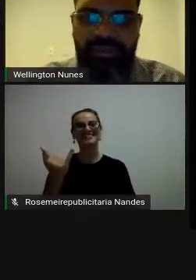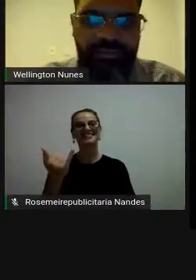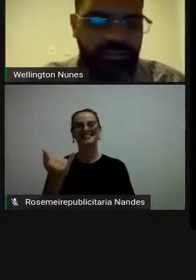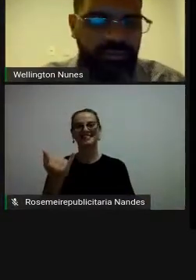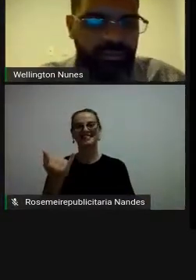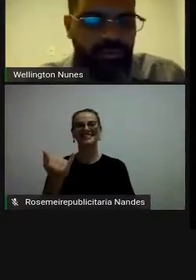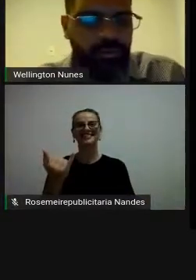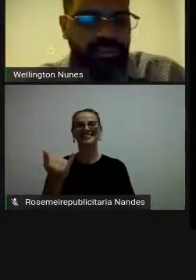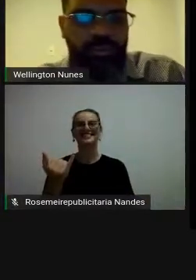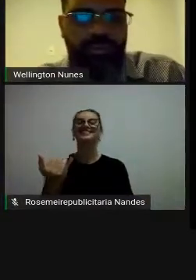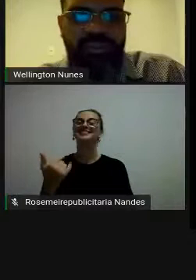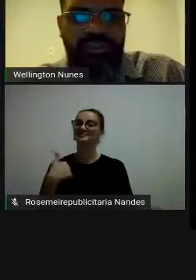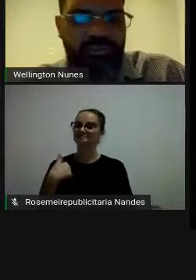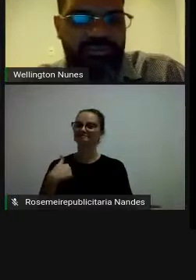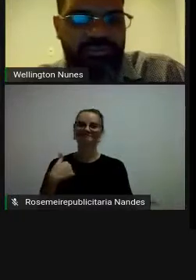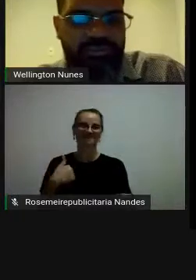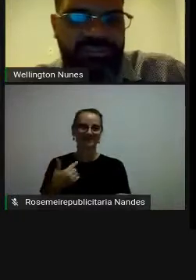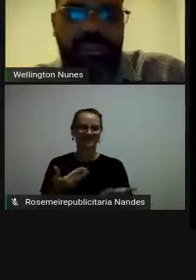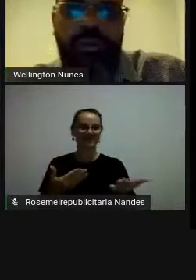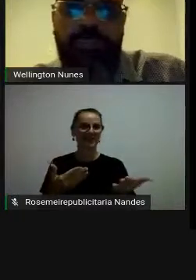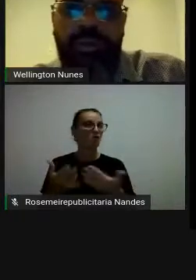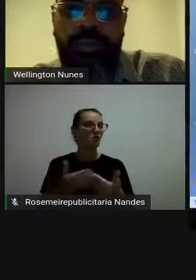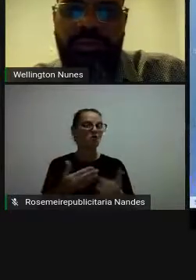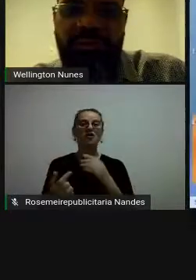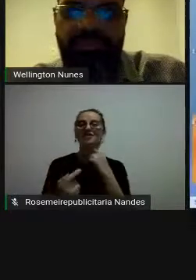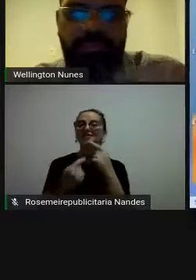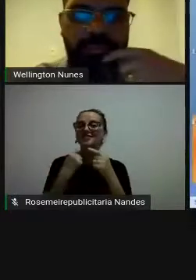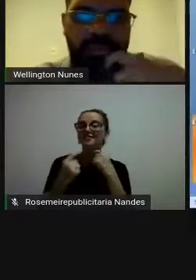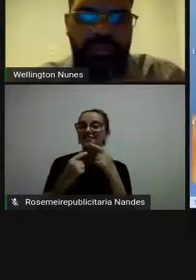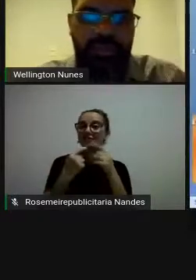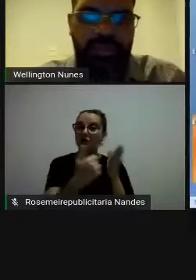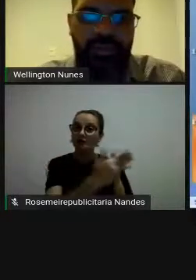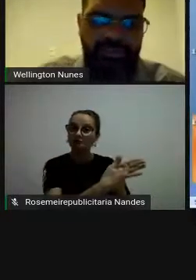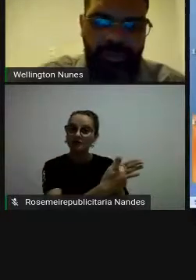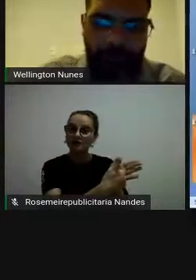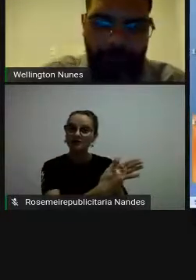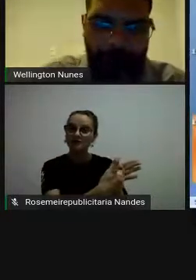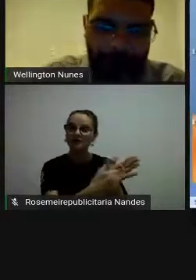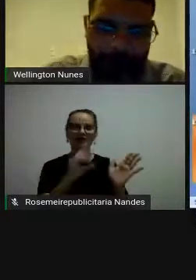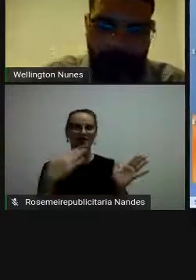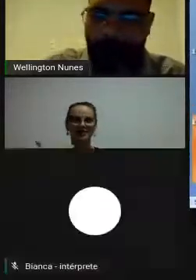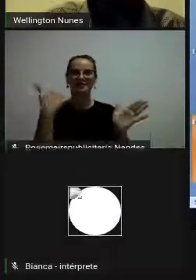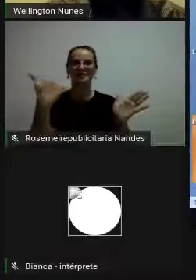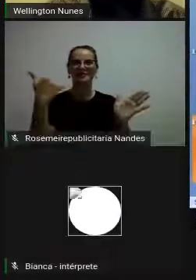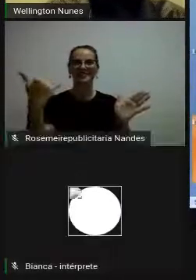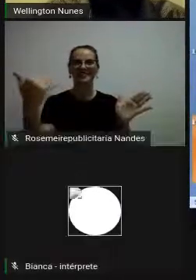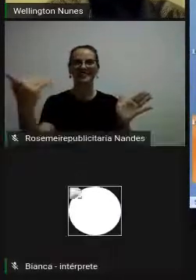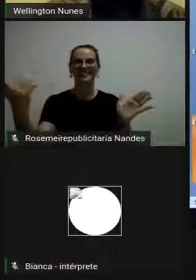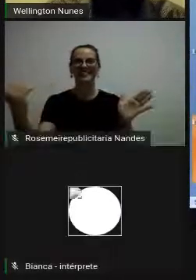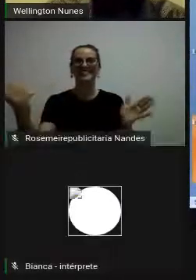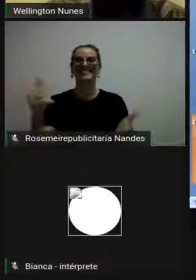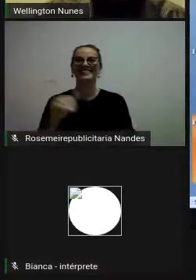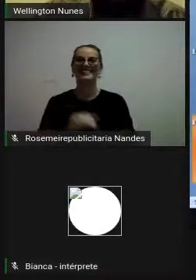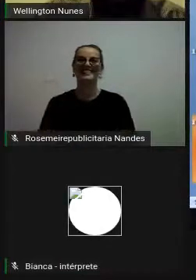para qualquer dúvida, se vocês têm, qualquer pergunta, é só chamar.